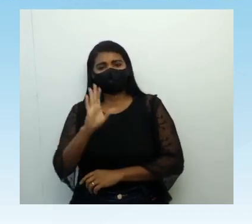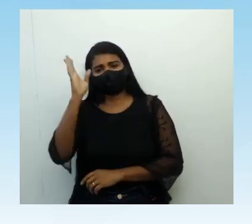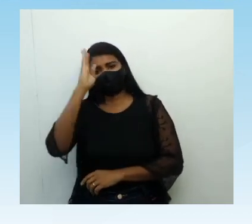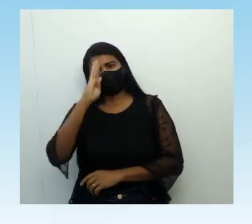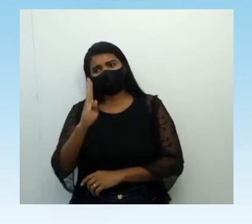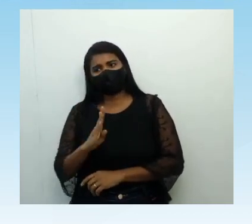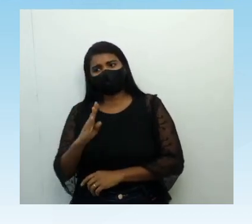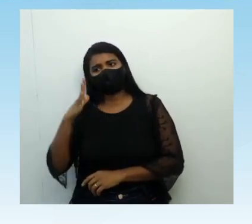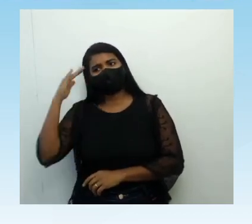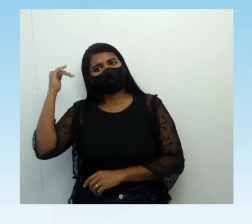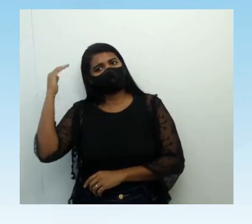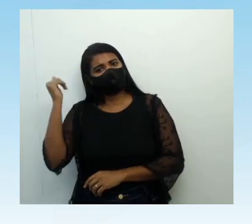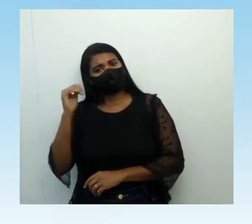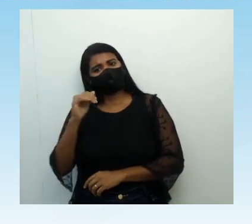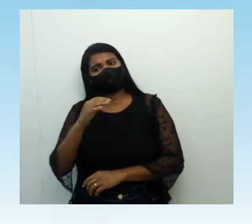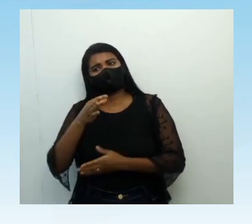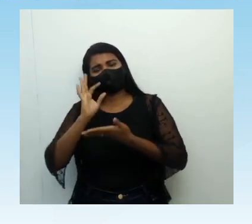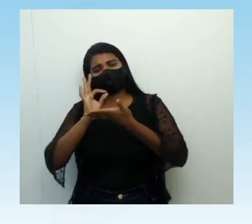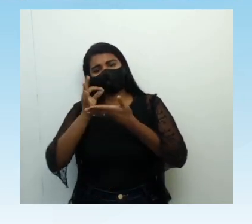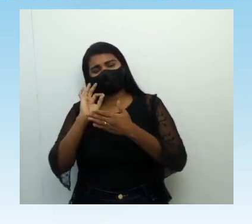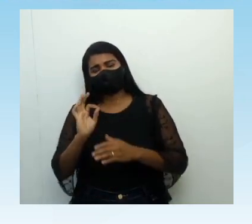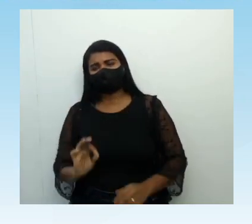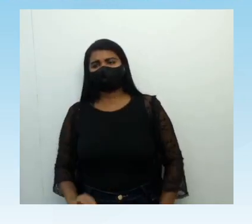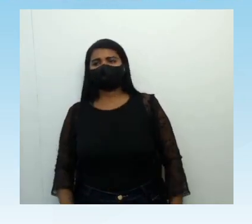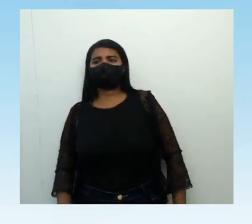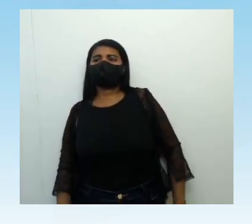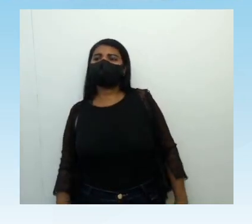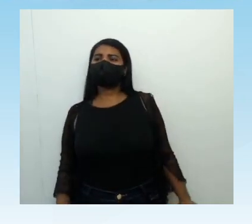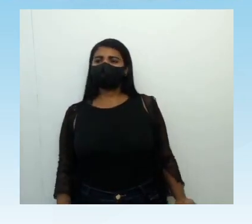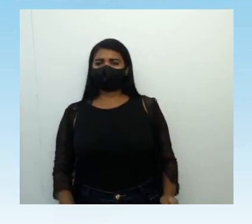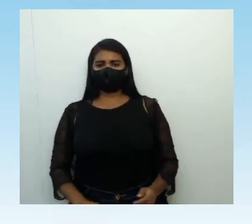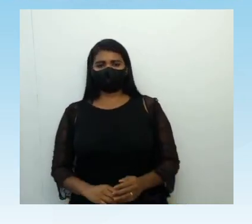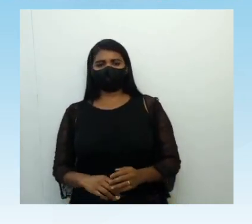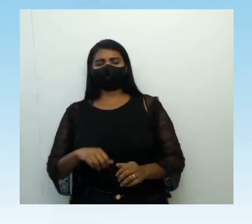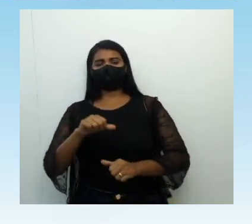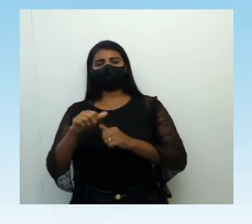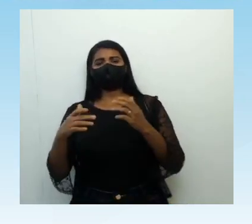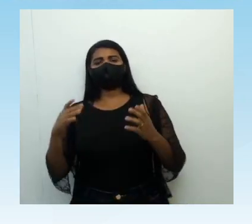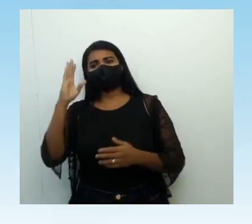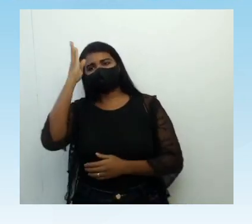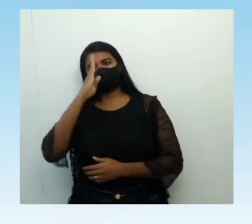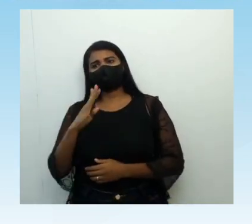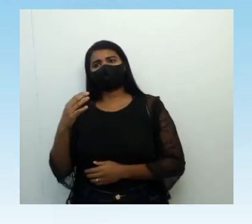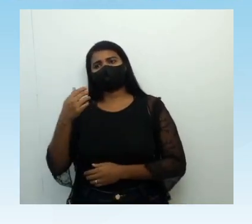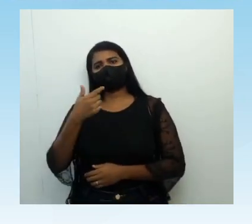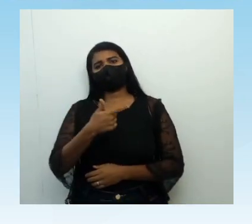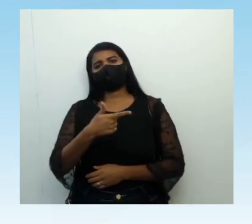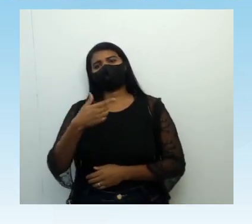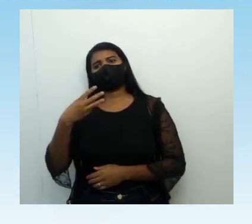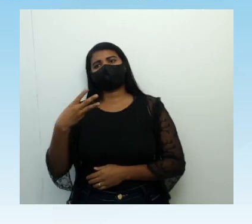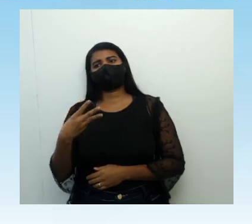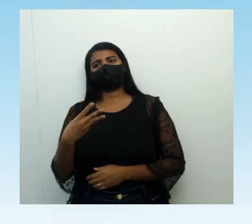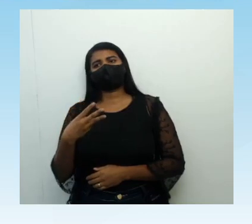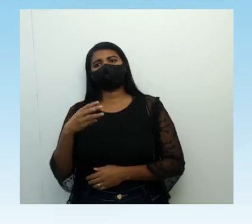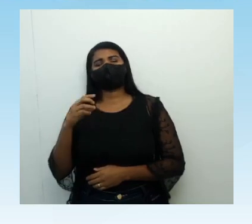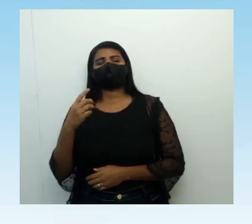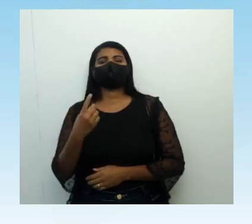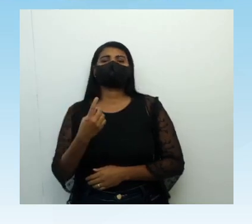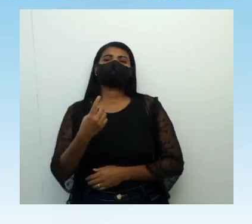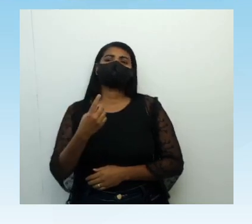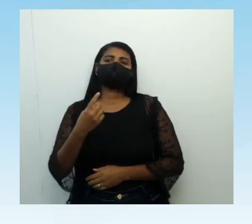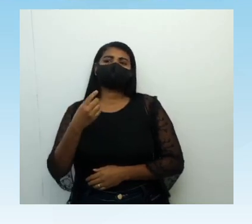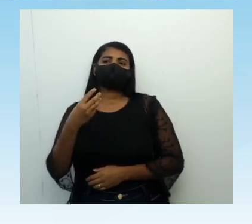os famosos barões de café. Ponto extremo de dimensões, o Brasil tem 23,102 km